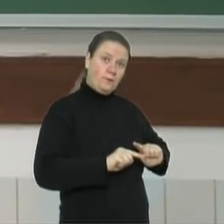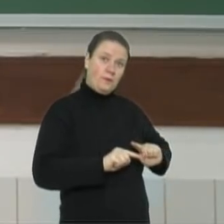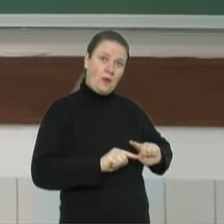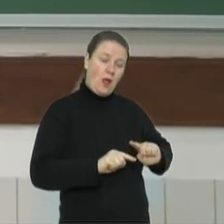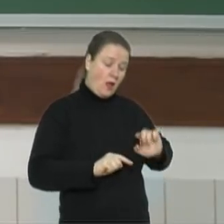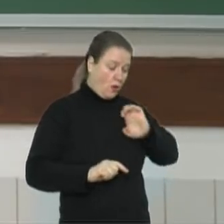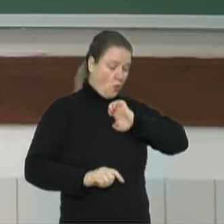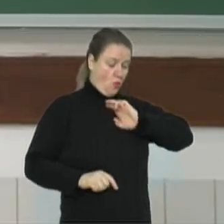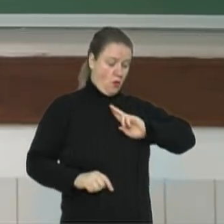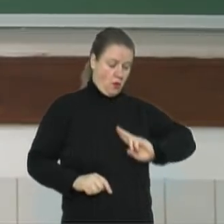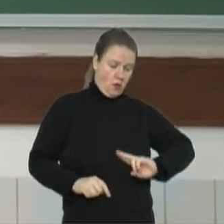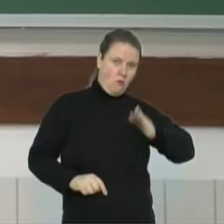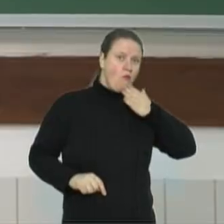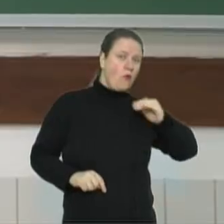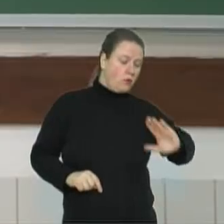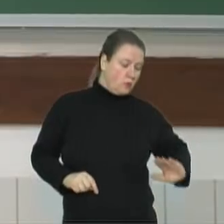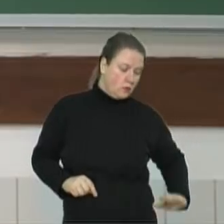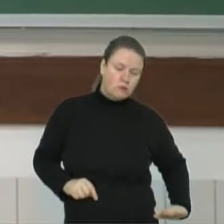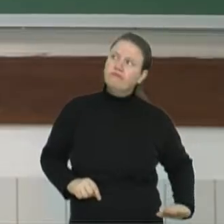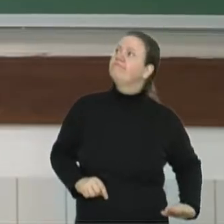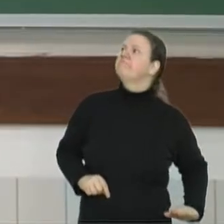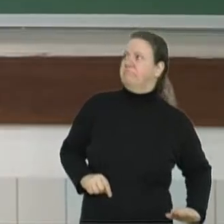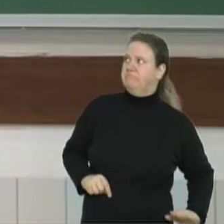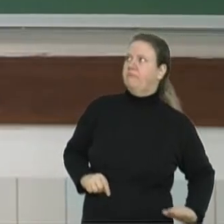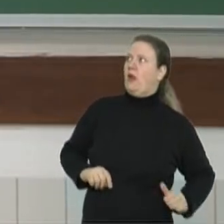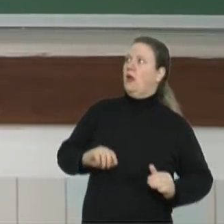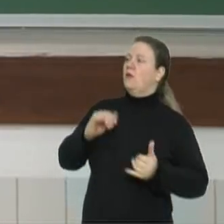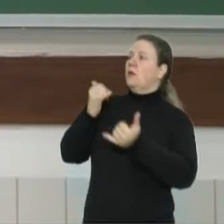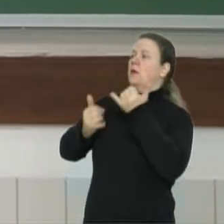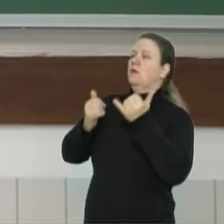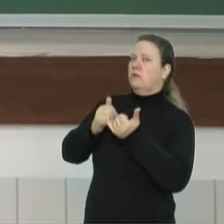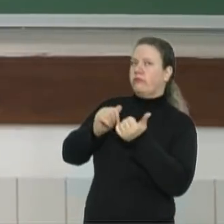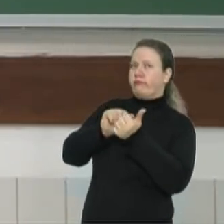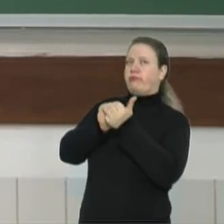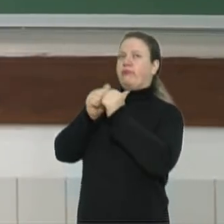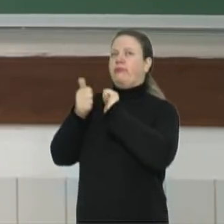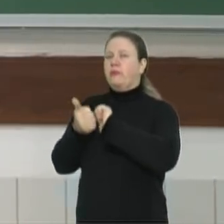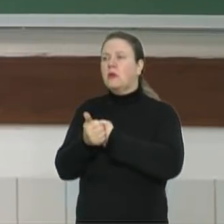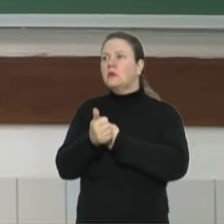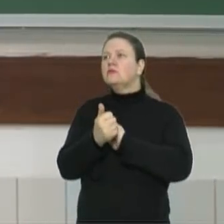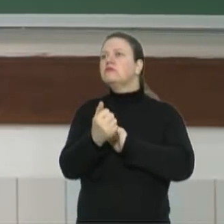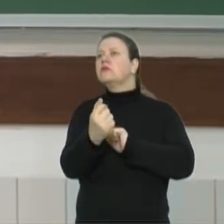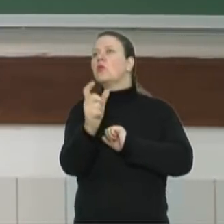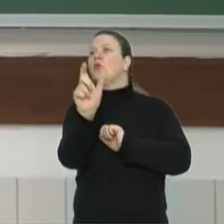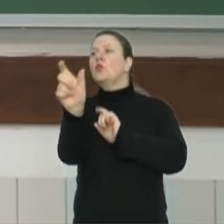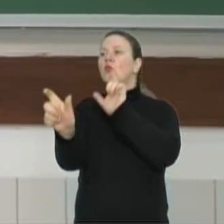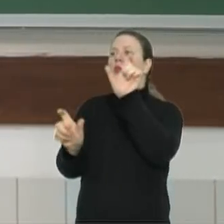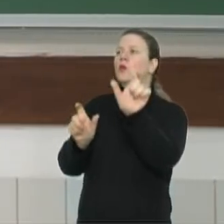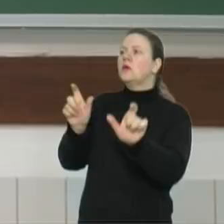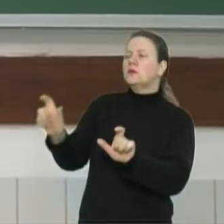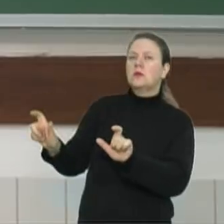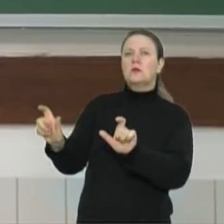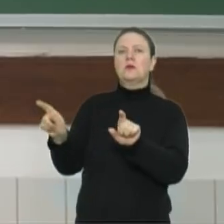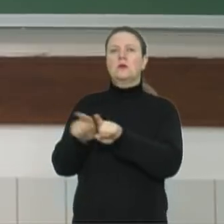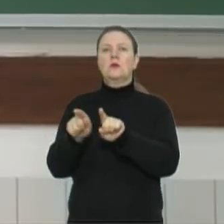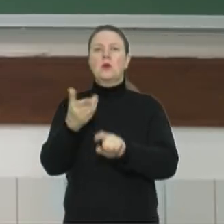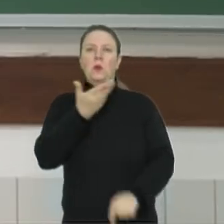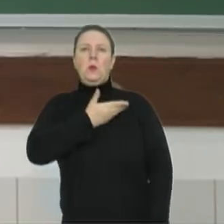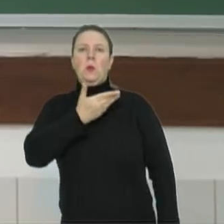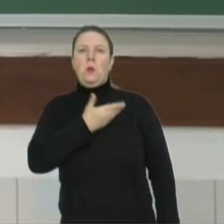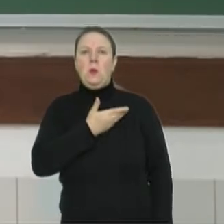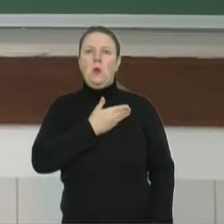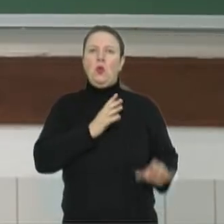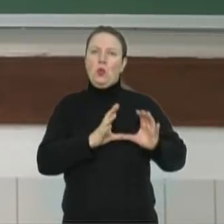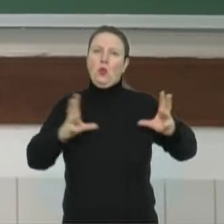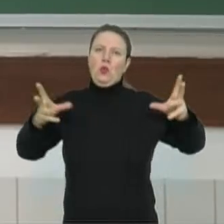eu, torna-se o outro. E muitas vezes quando você olha para as pessoas que estão ao seu redor, né, a maioria dos seus amigos, todos,